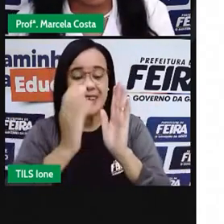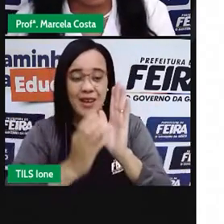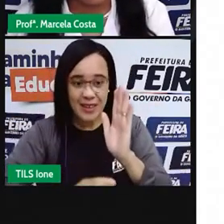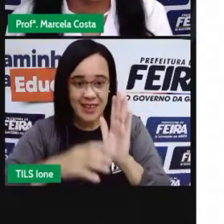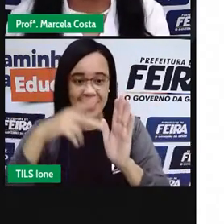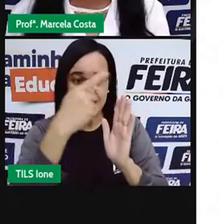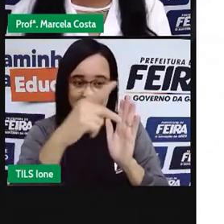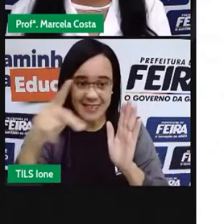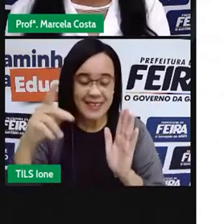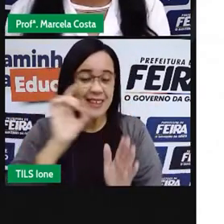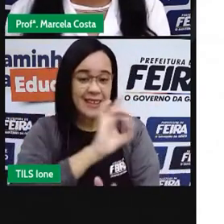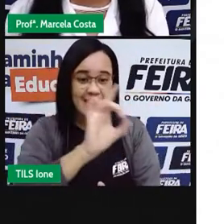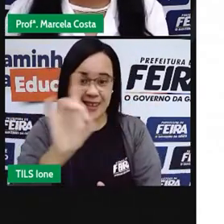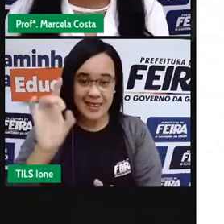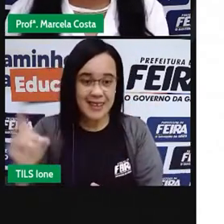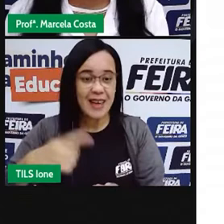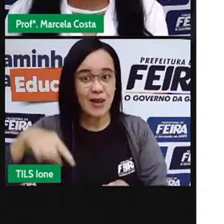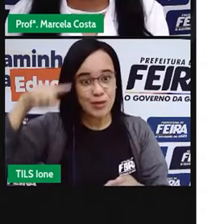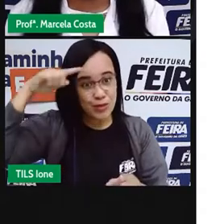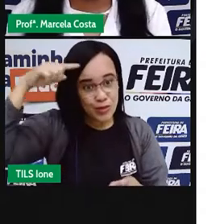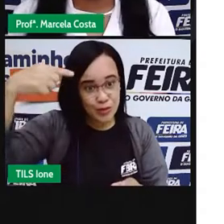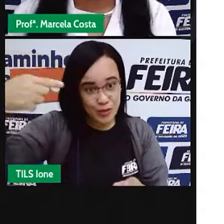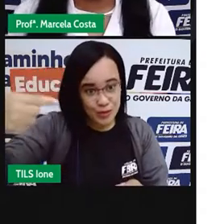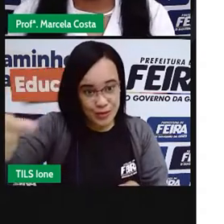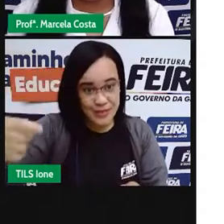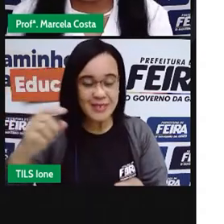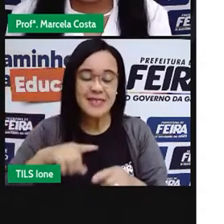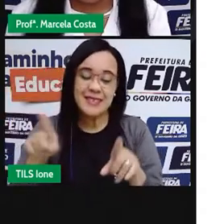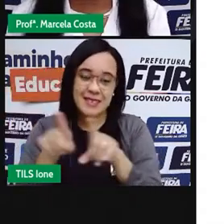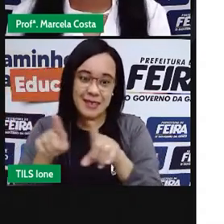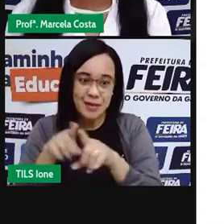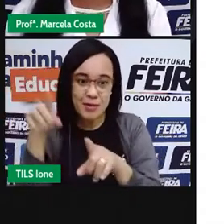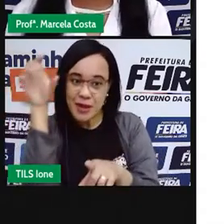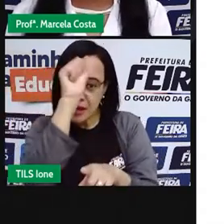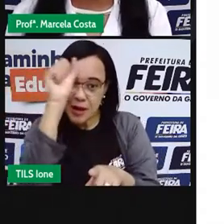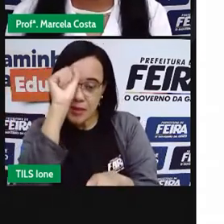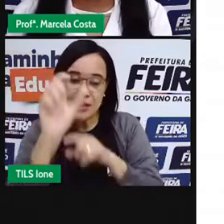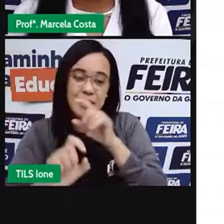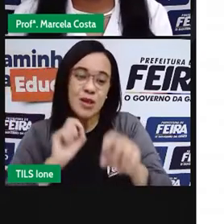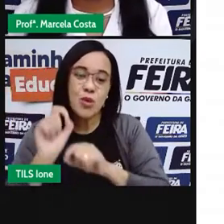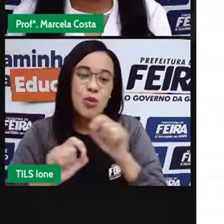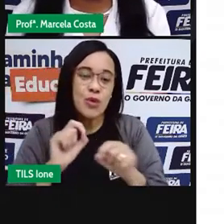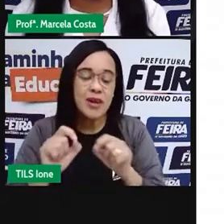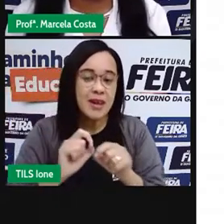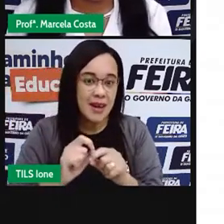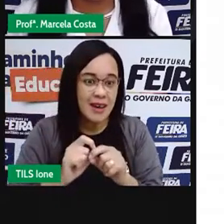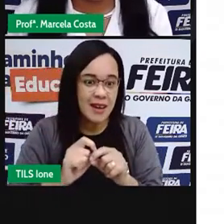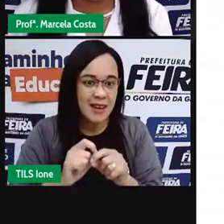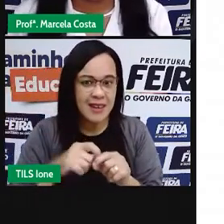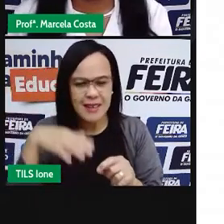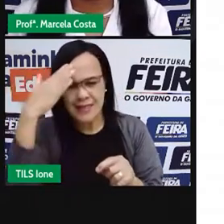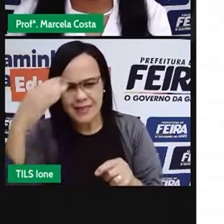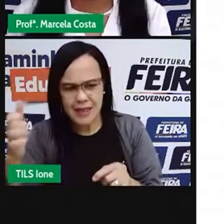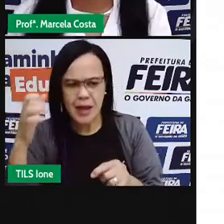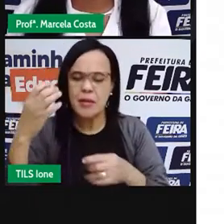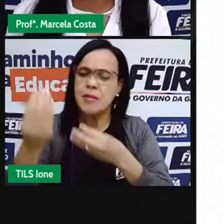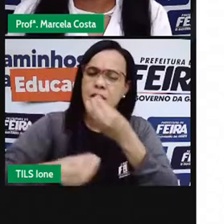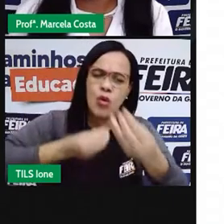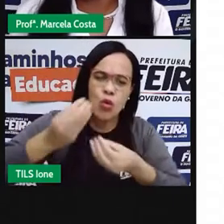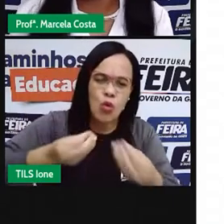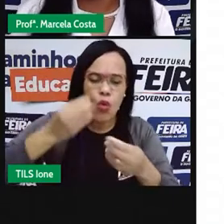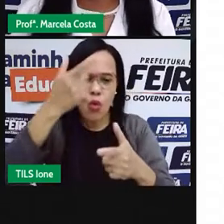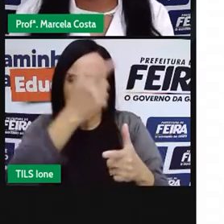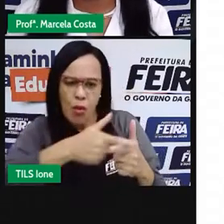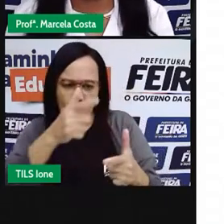nosso cotidiano. Vão também aprender a interpretar e a resolver situações, problemas, envolvendo